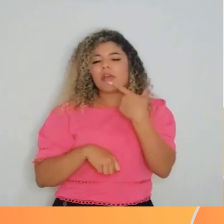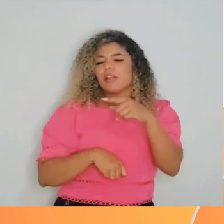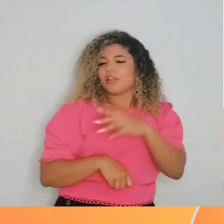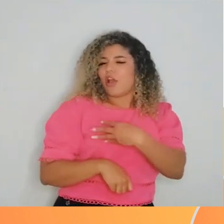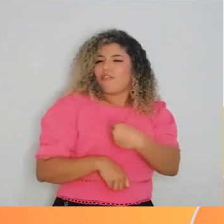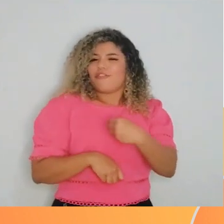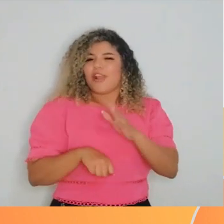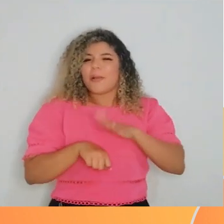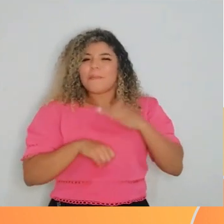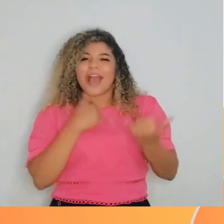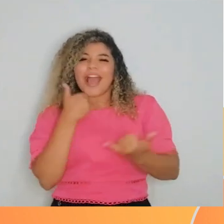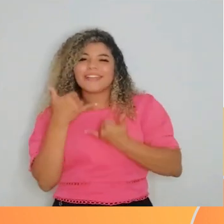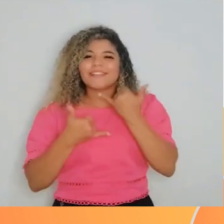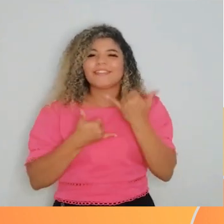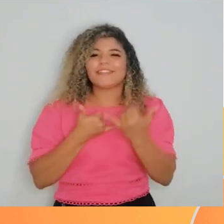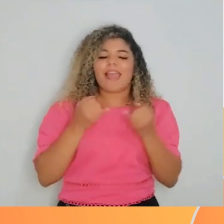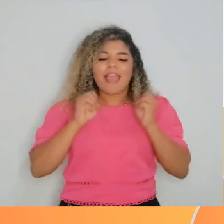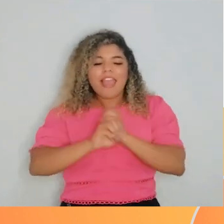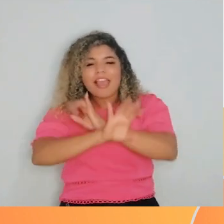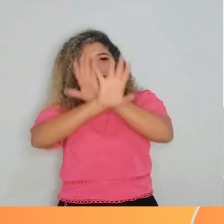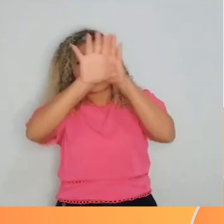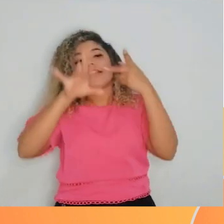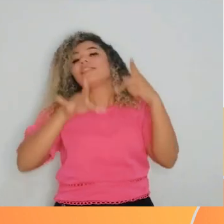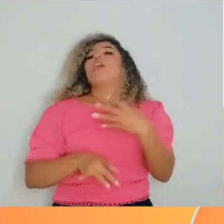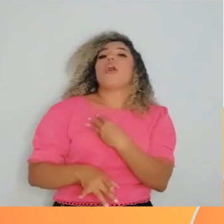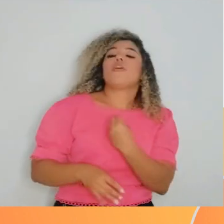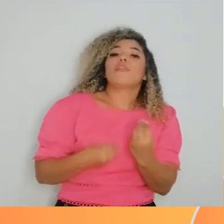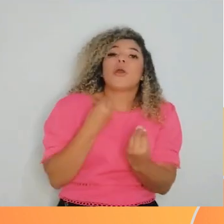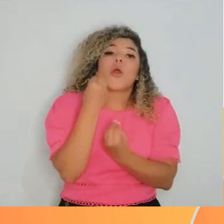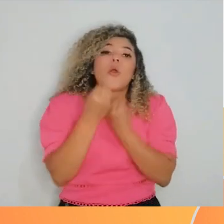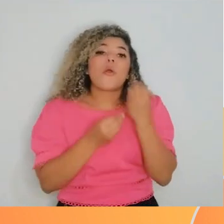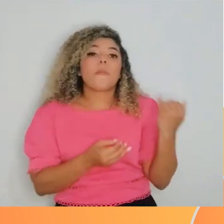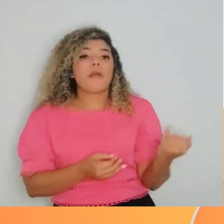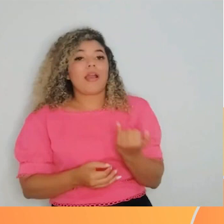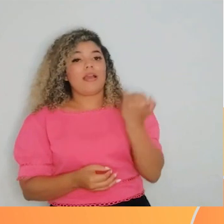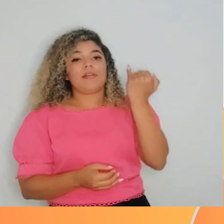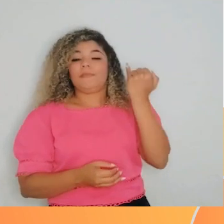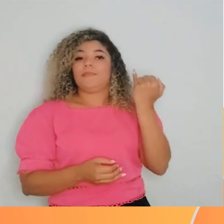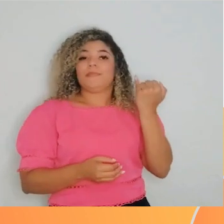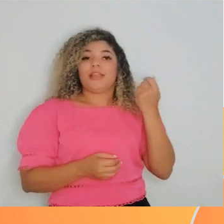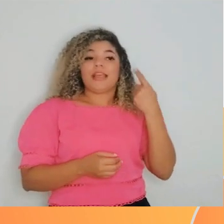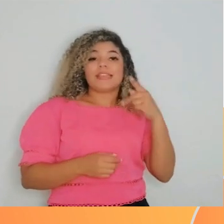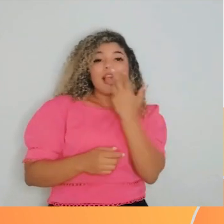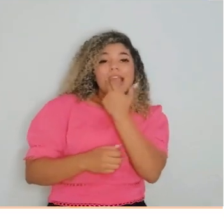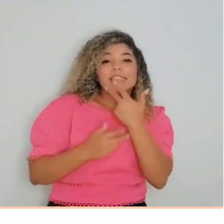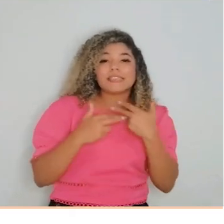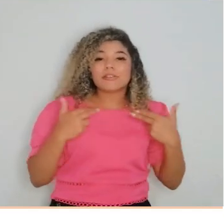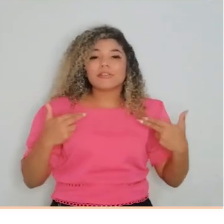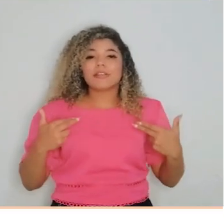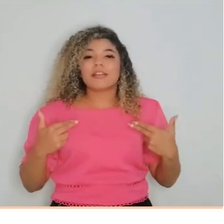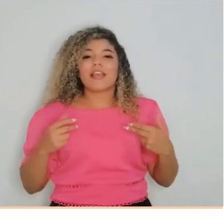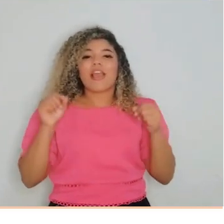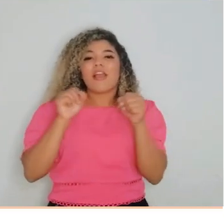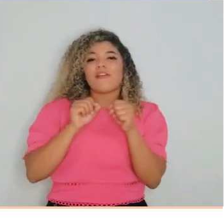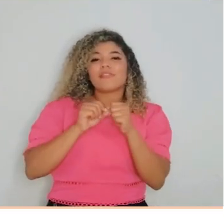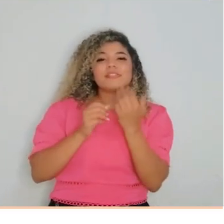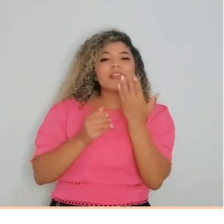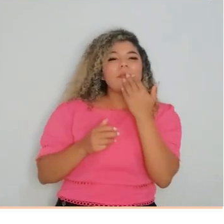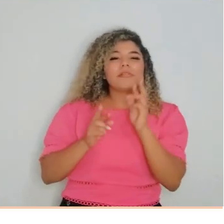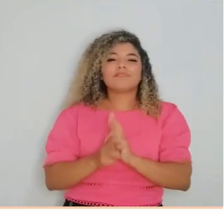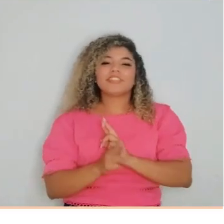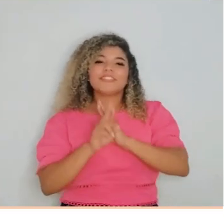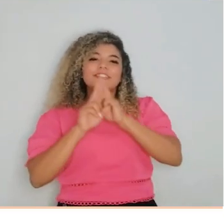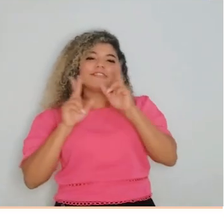mais divertida? É possível esclarecer ao seu filho como a importância desses nutrientes? Fazer uma